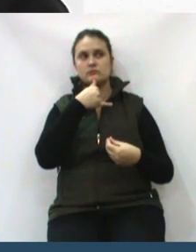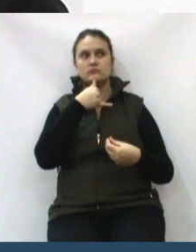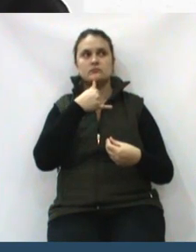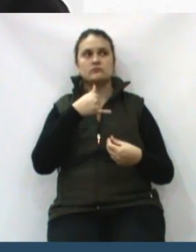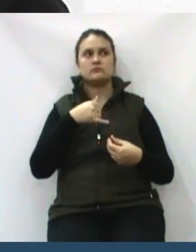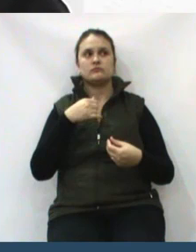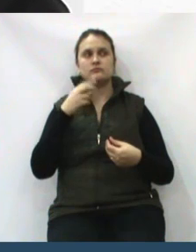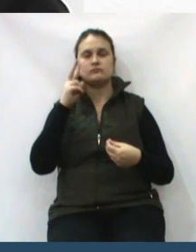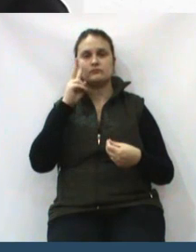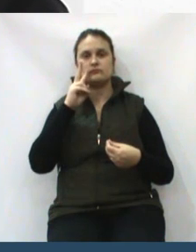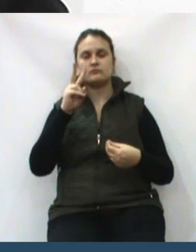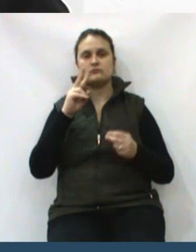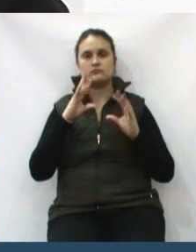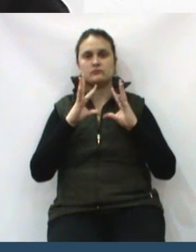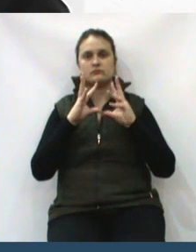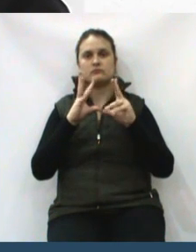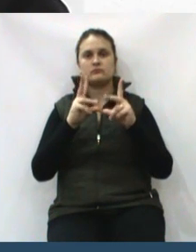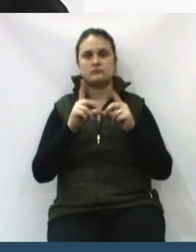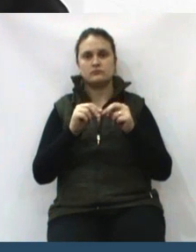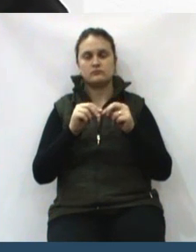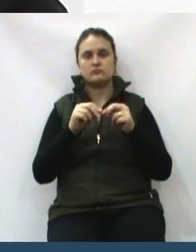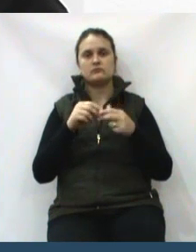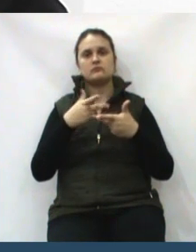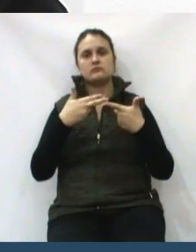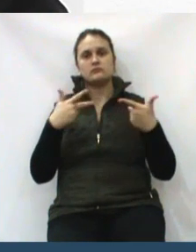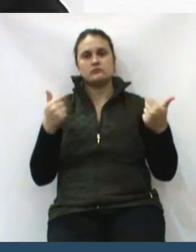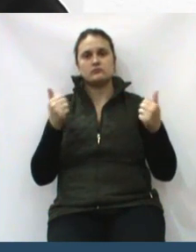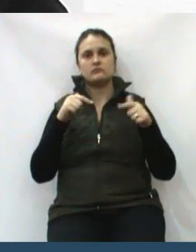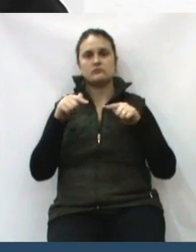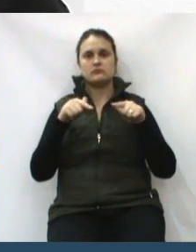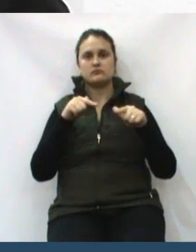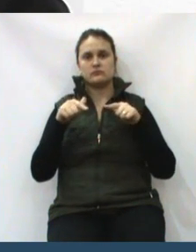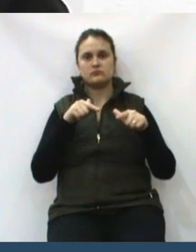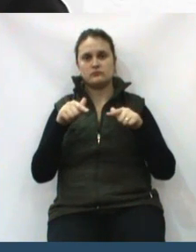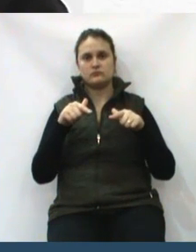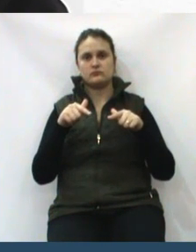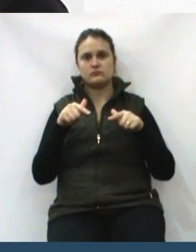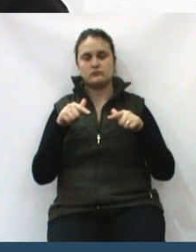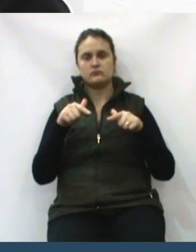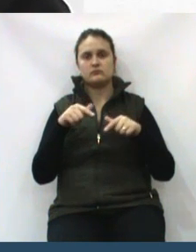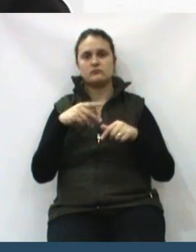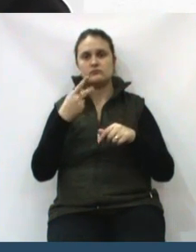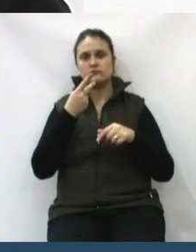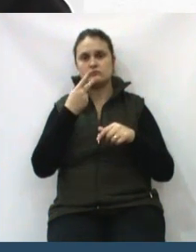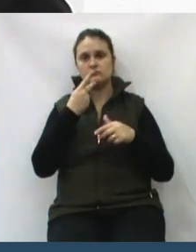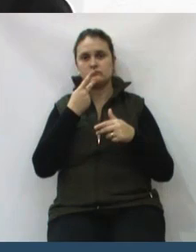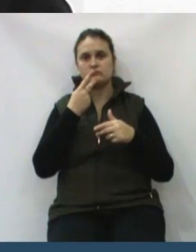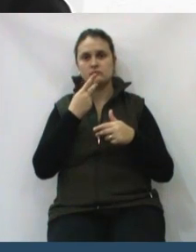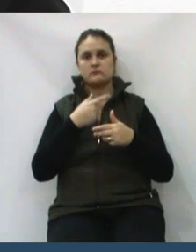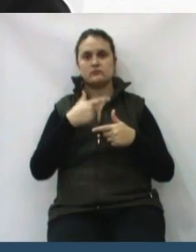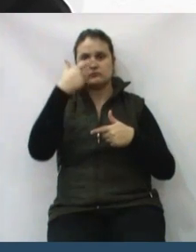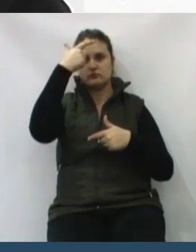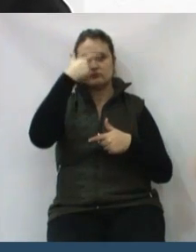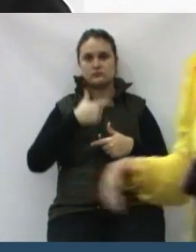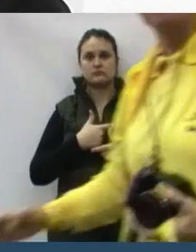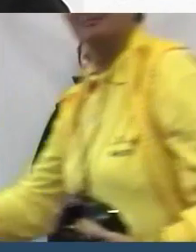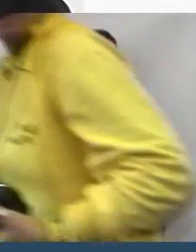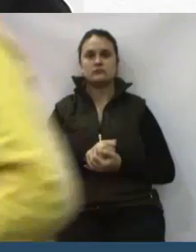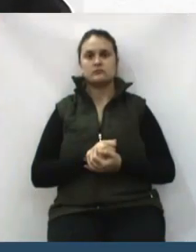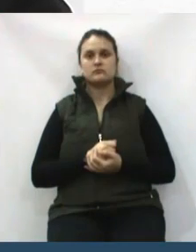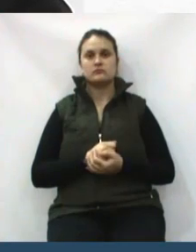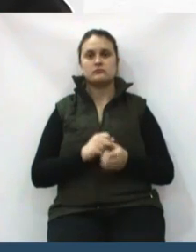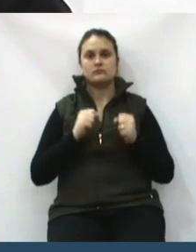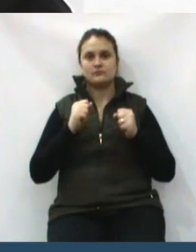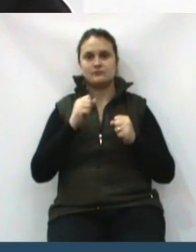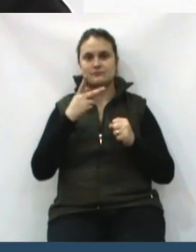E vemos em todas as questões de operações de integridade, podemos